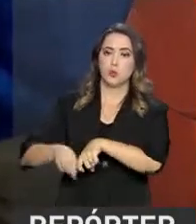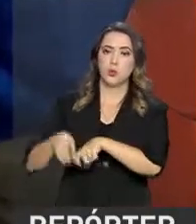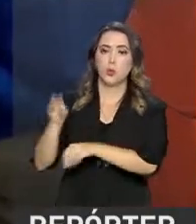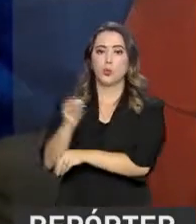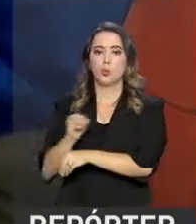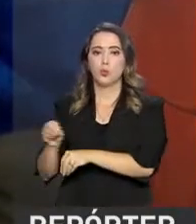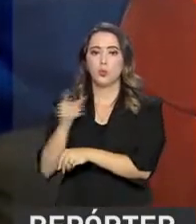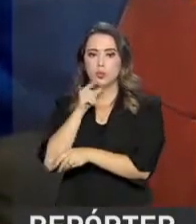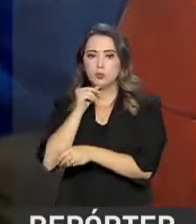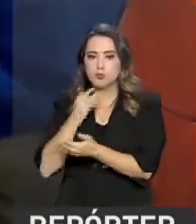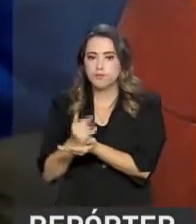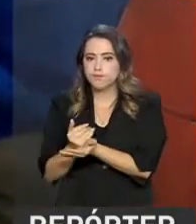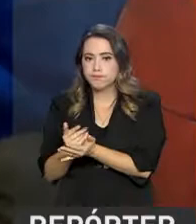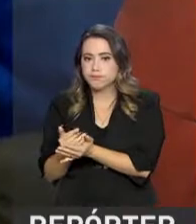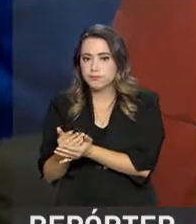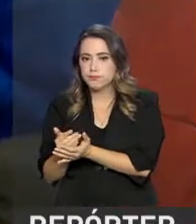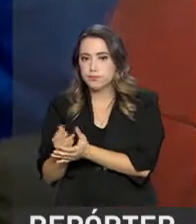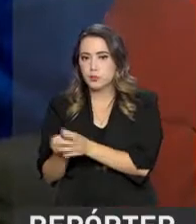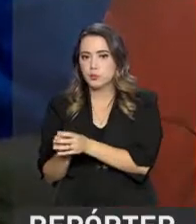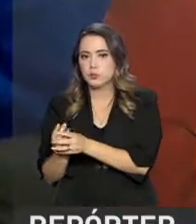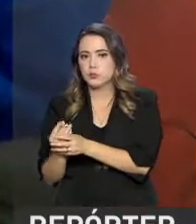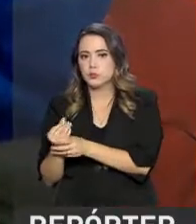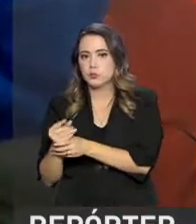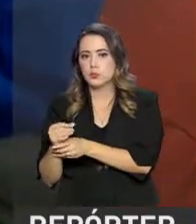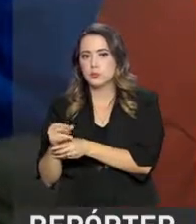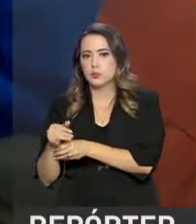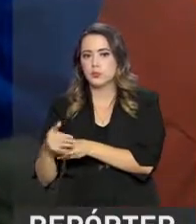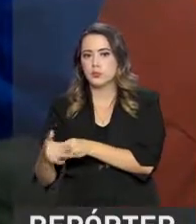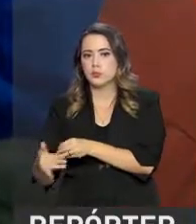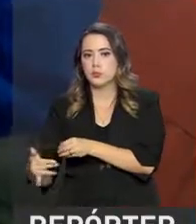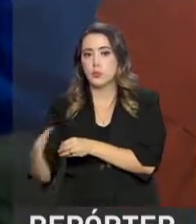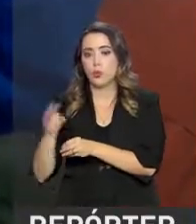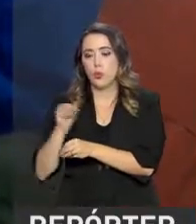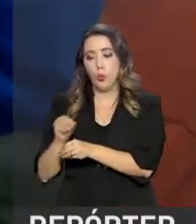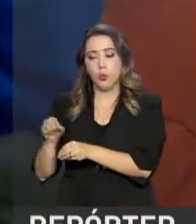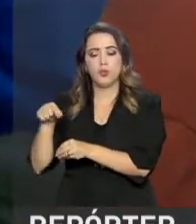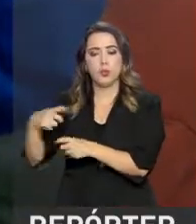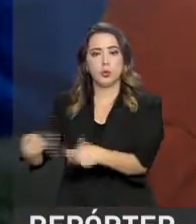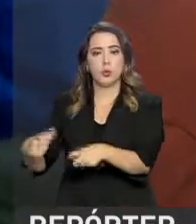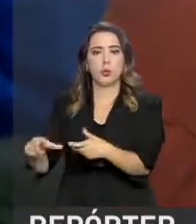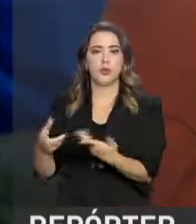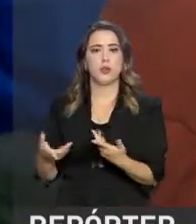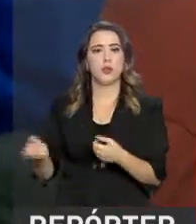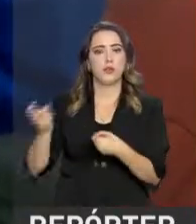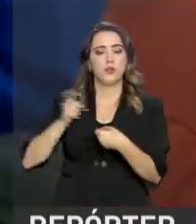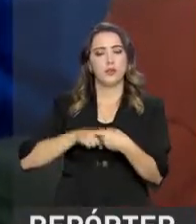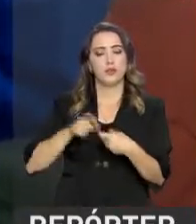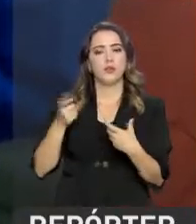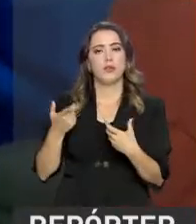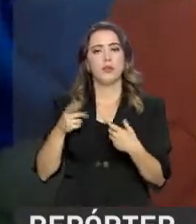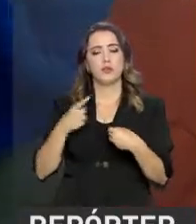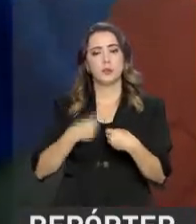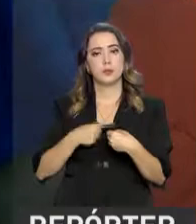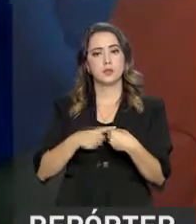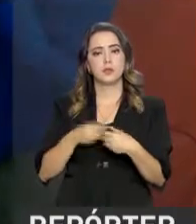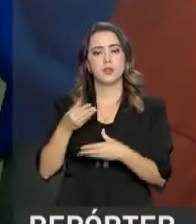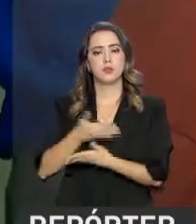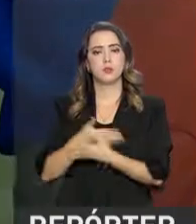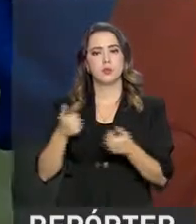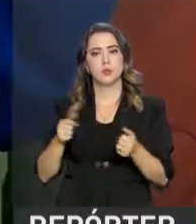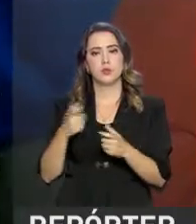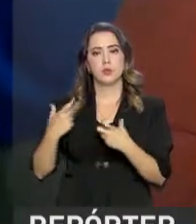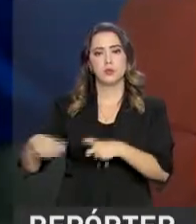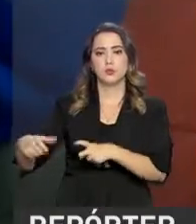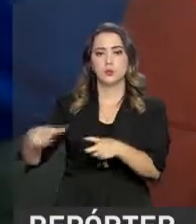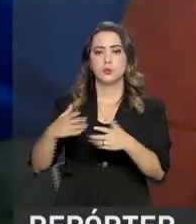preservar as nascentes na sua fazenda, é responsável em recuperar a qualidade da água que às vezes vem na cidade com uma qualidade inferior, enfim, de fazer a